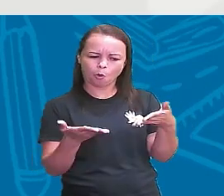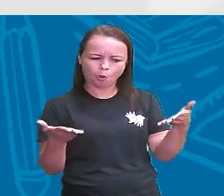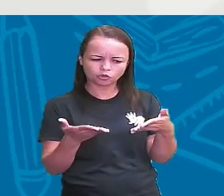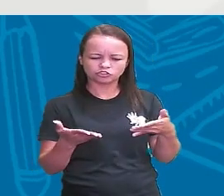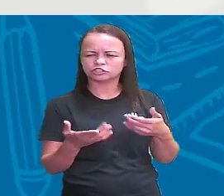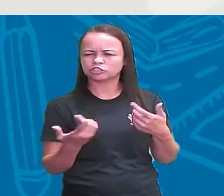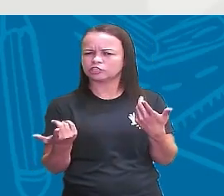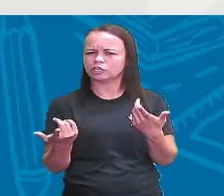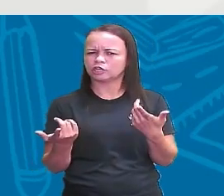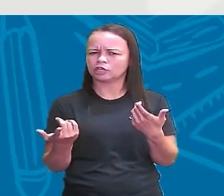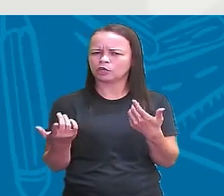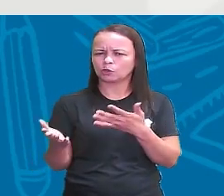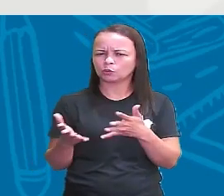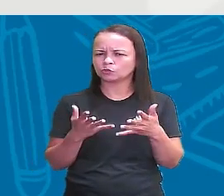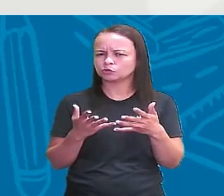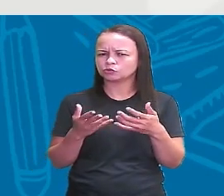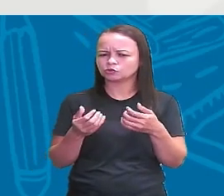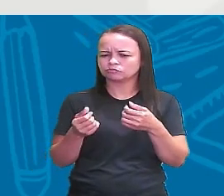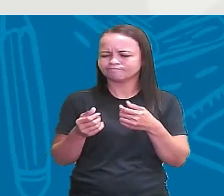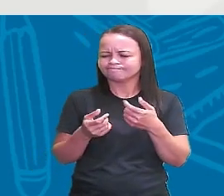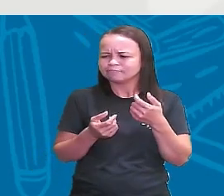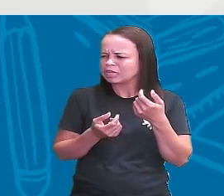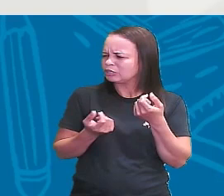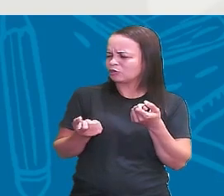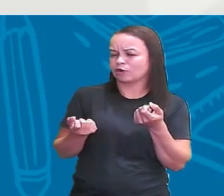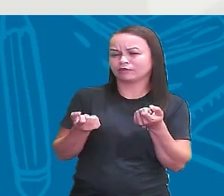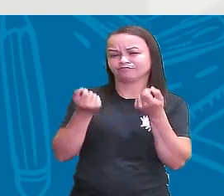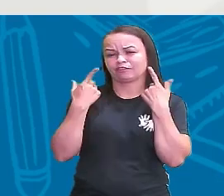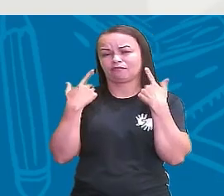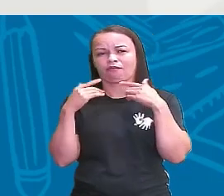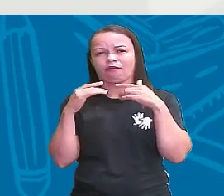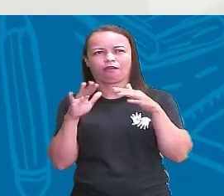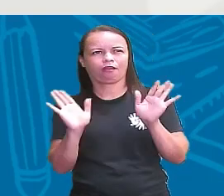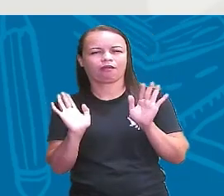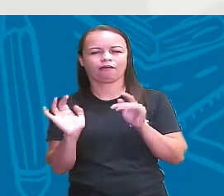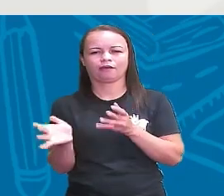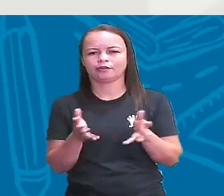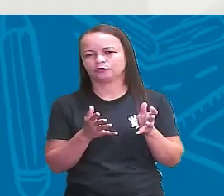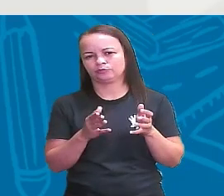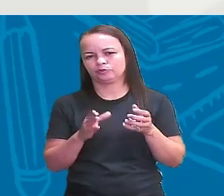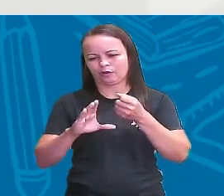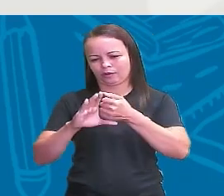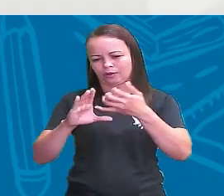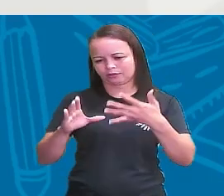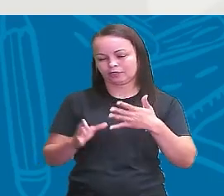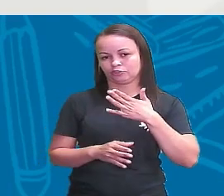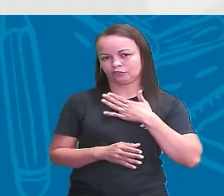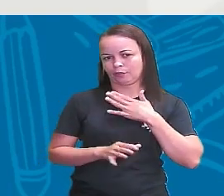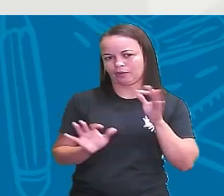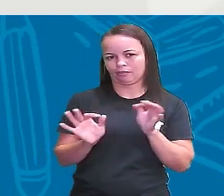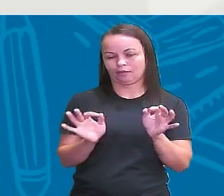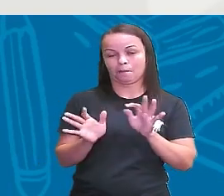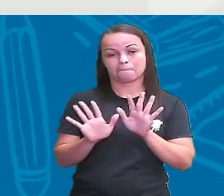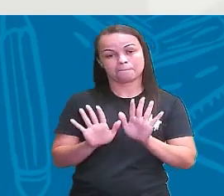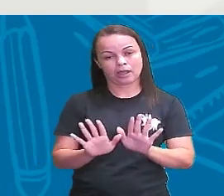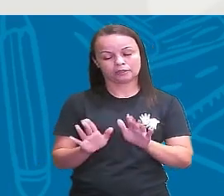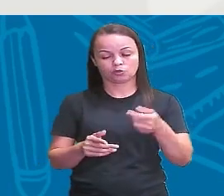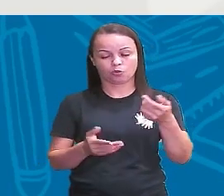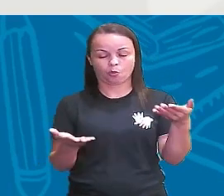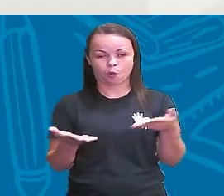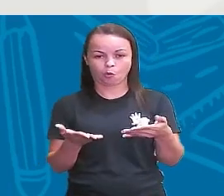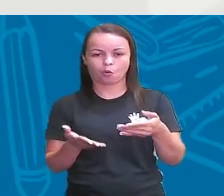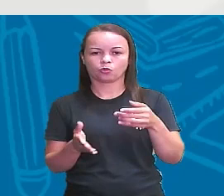Significa que hoje eu estou distraída. Não é uma característica minha, mas por algum motivo hoje